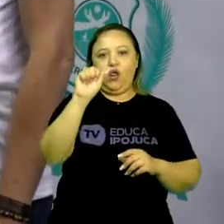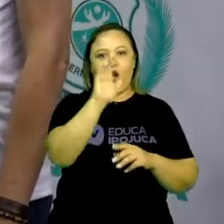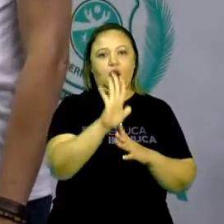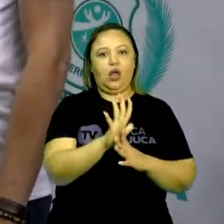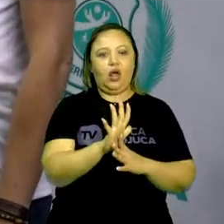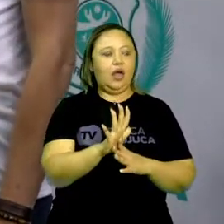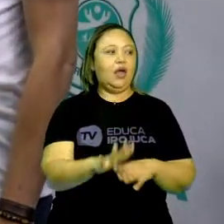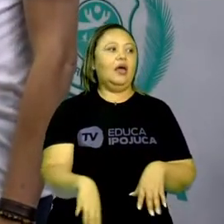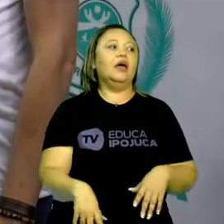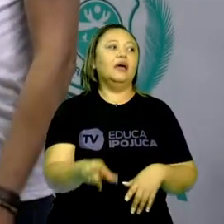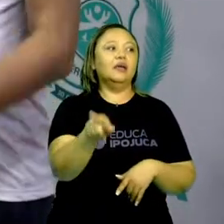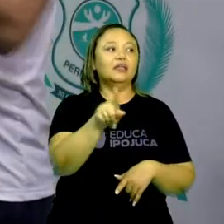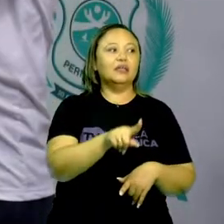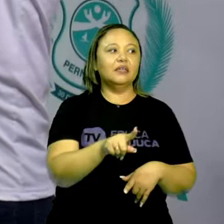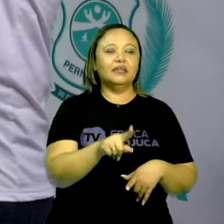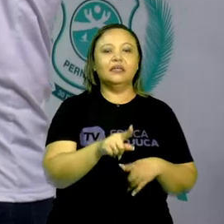Arraes.